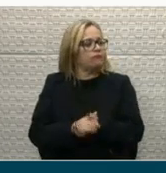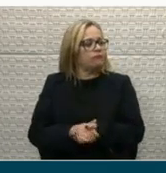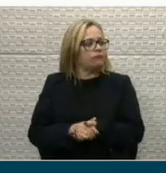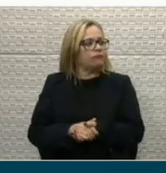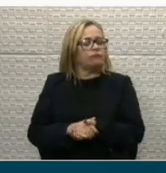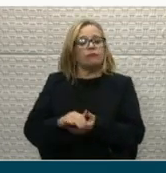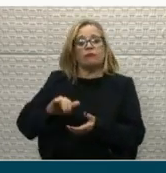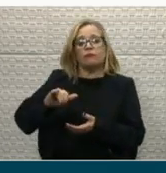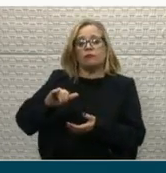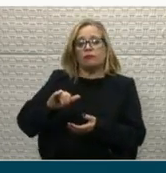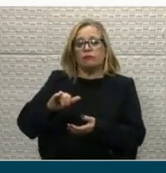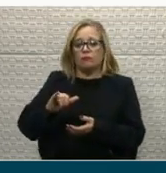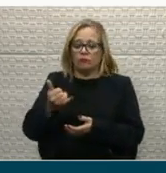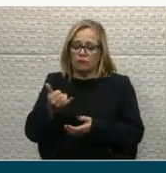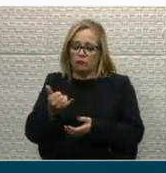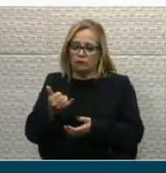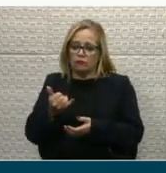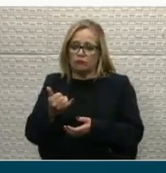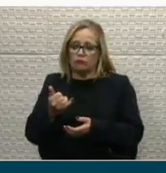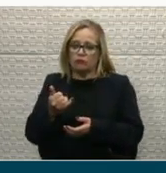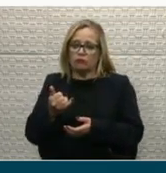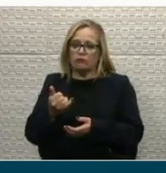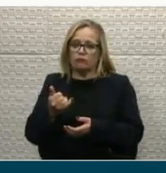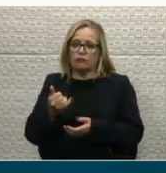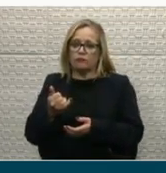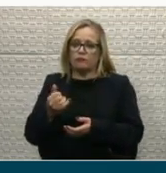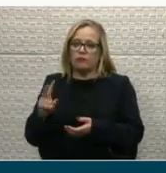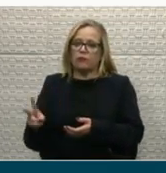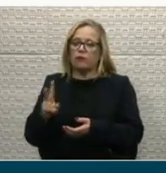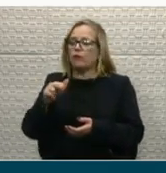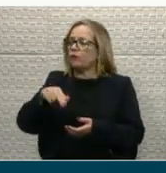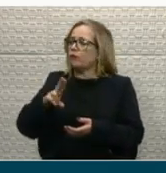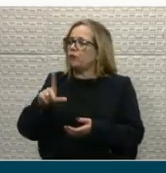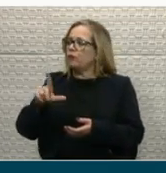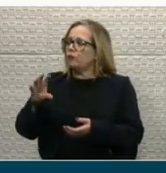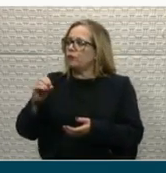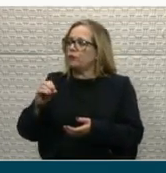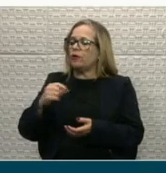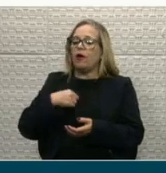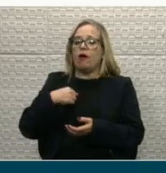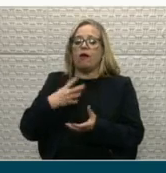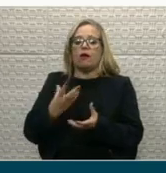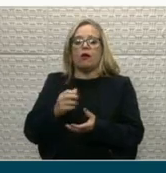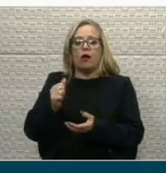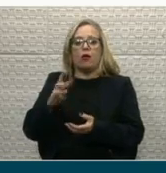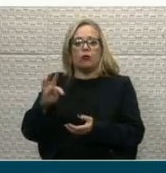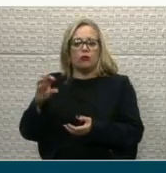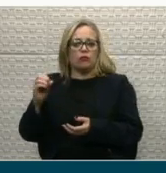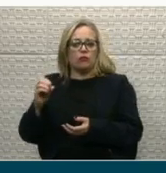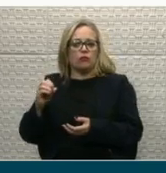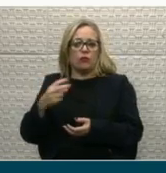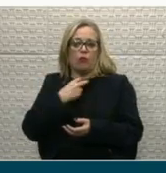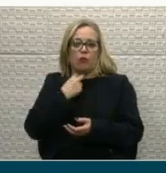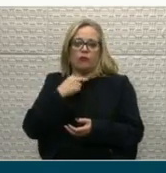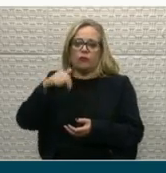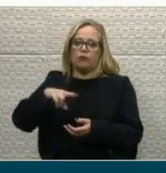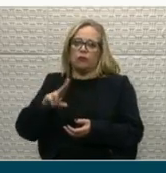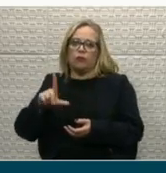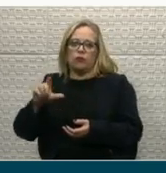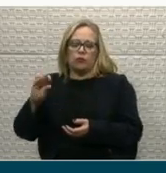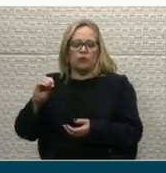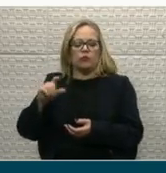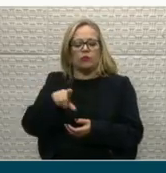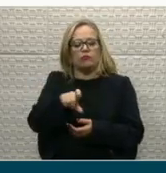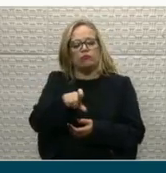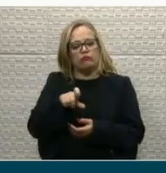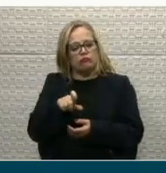o y é um valor nulo, eu quero o autovetor. Autovetor é não nulo. Então, o x